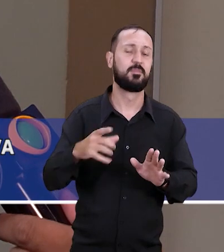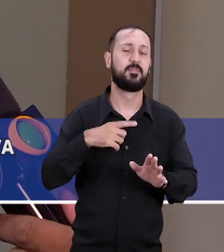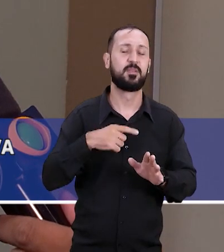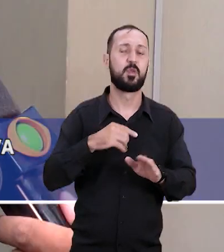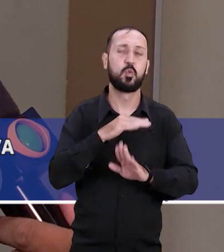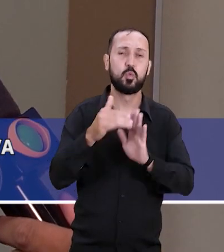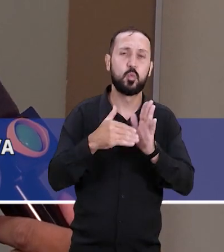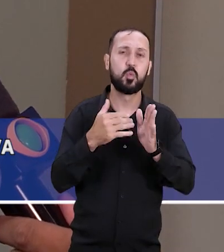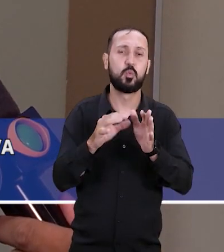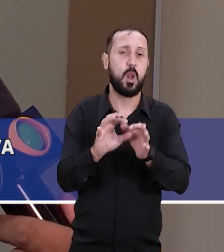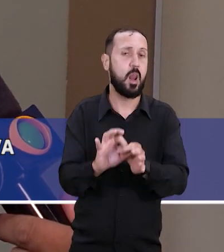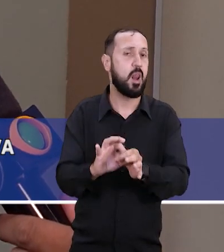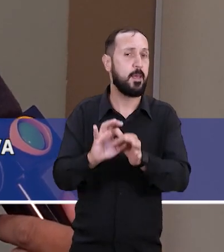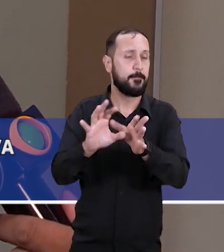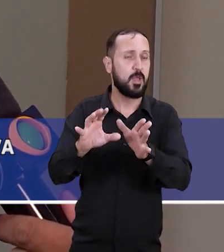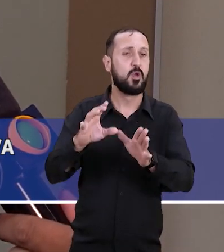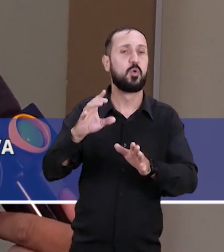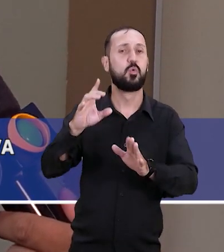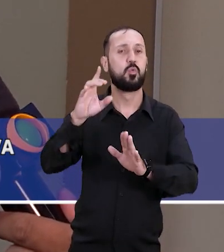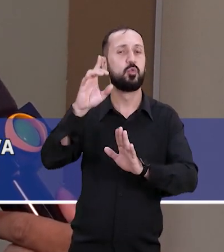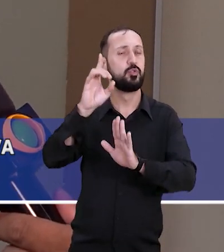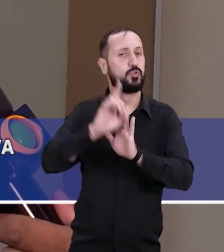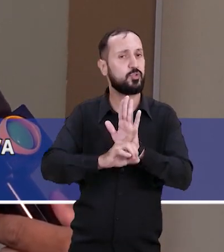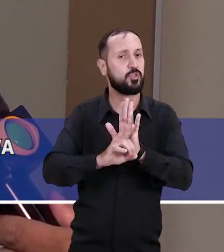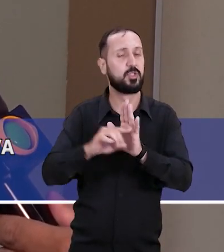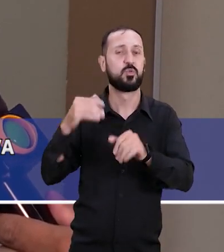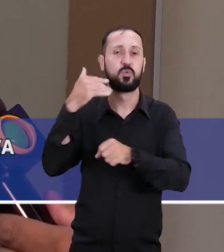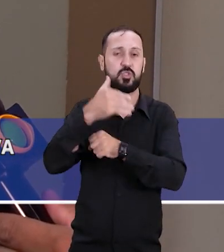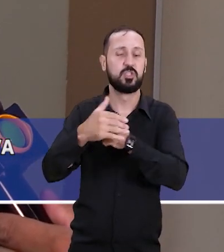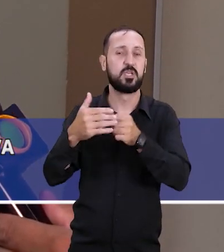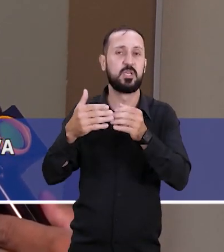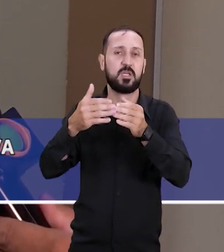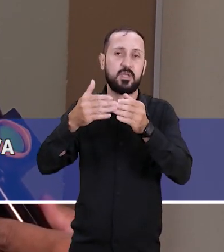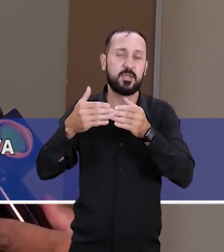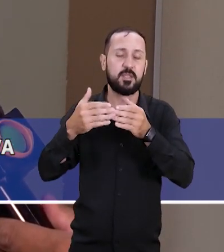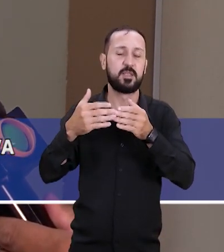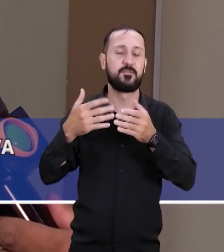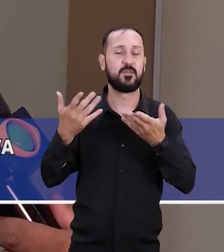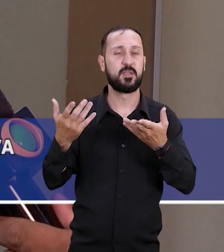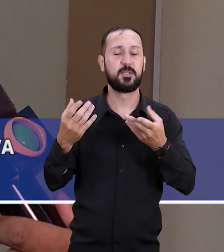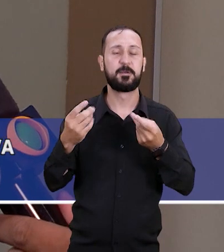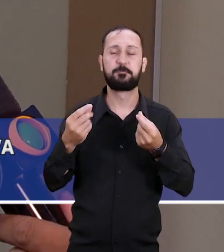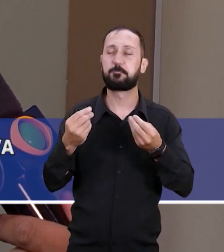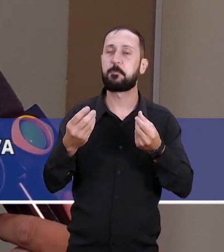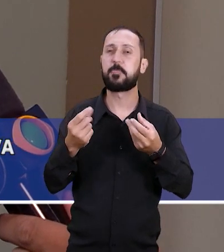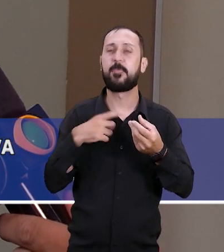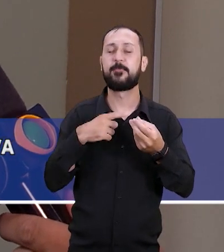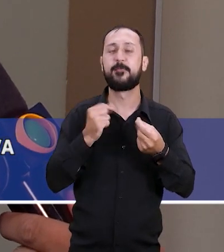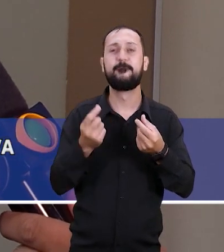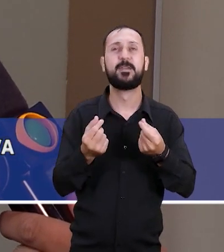empresa. Então não vai ser dado todo o amplo direito de defesa, vai ser toda